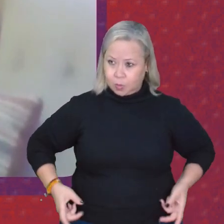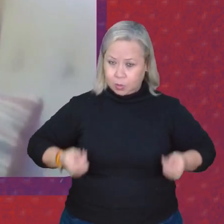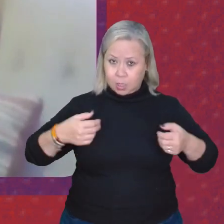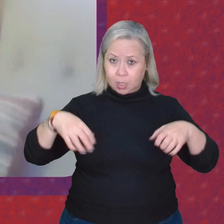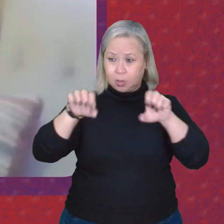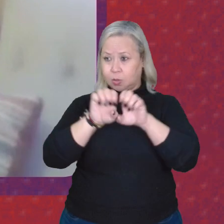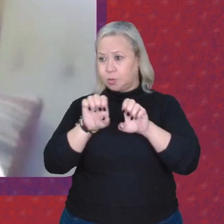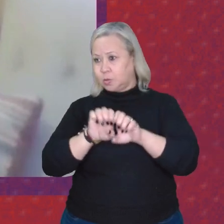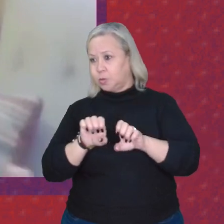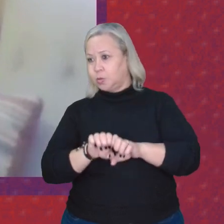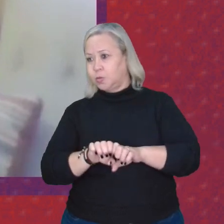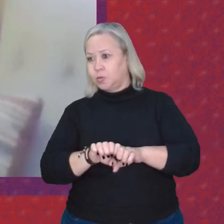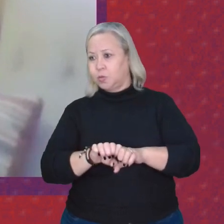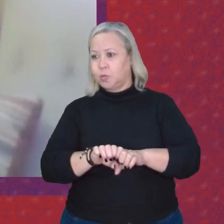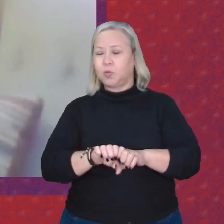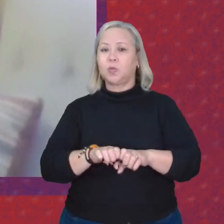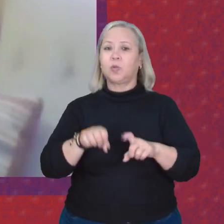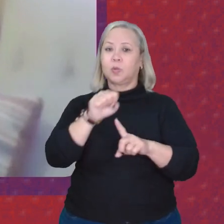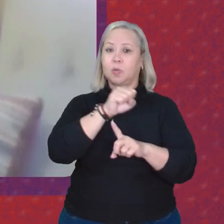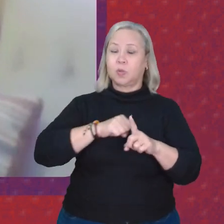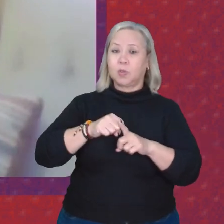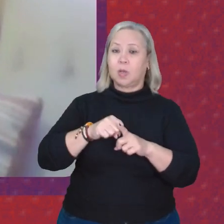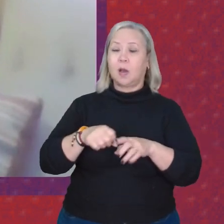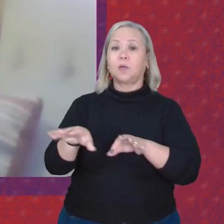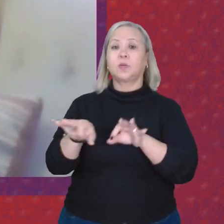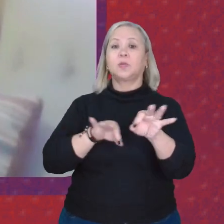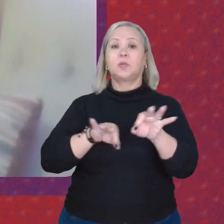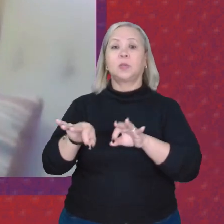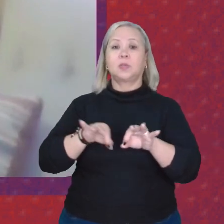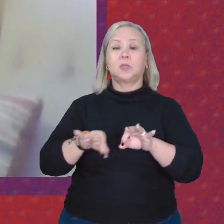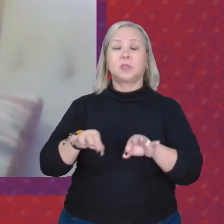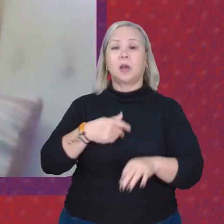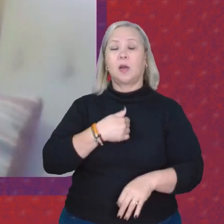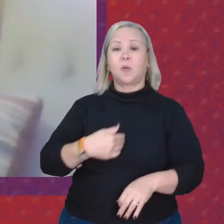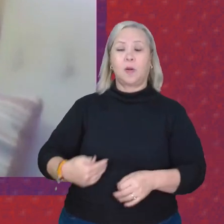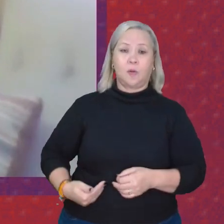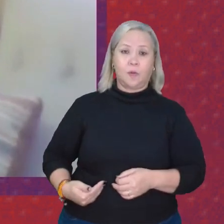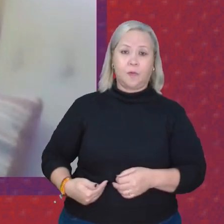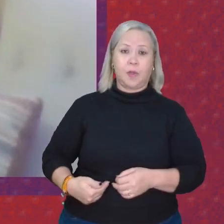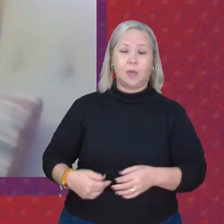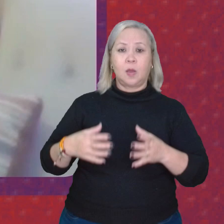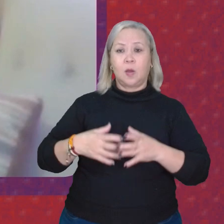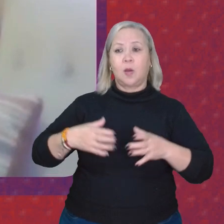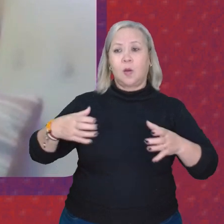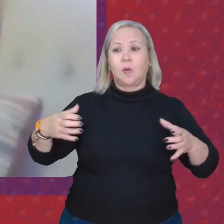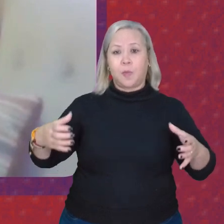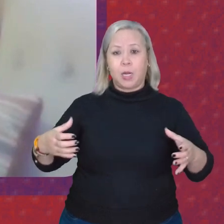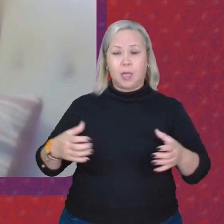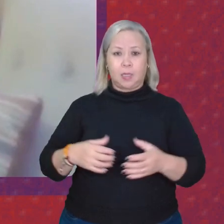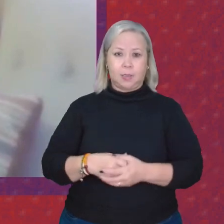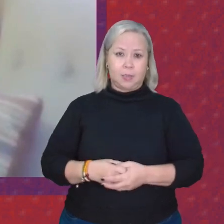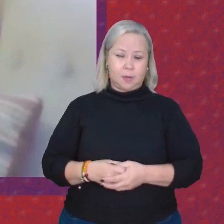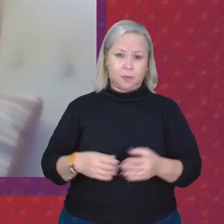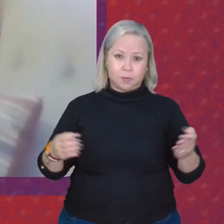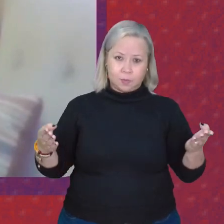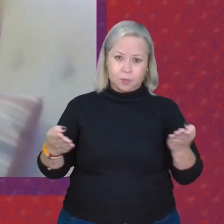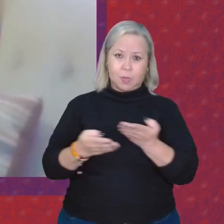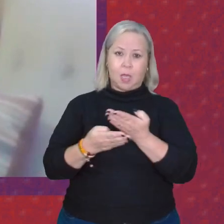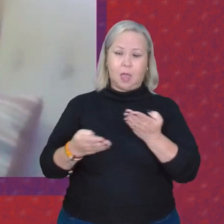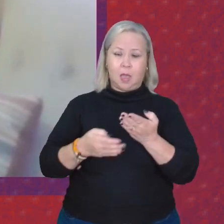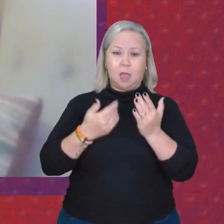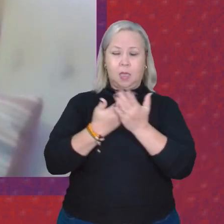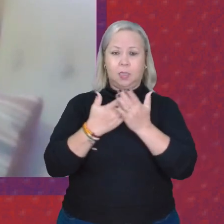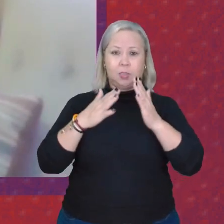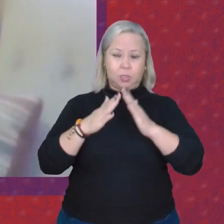social, que podem ser coordenados pelo Estado, com ampliação, por exemplo, da rede de